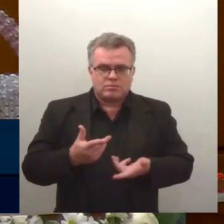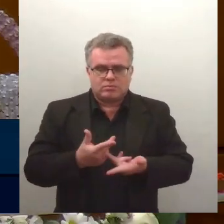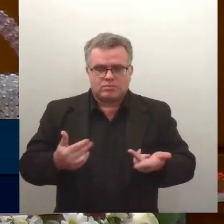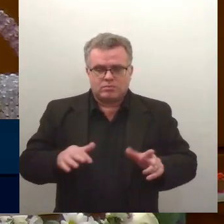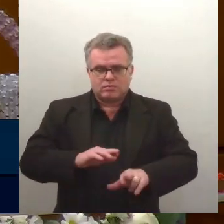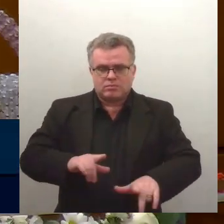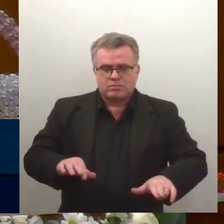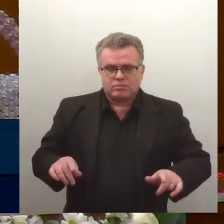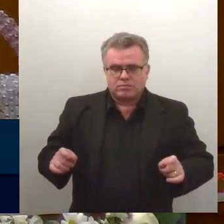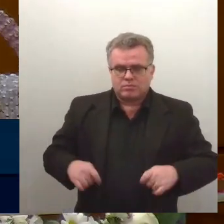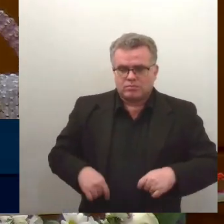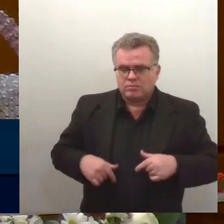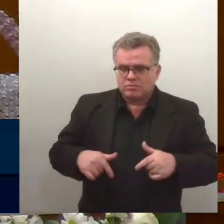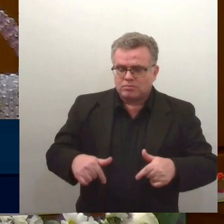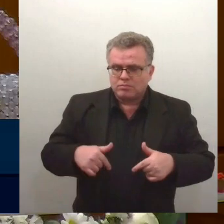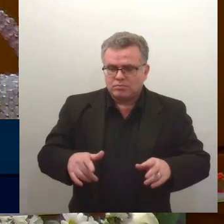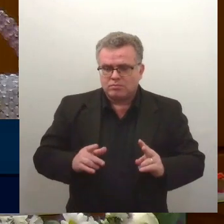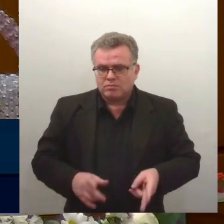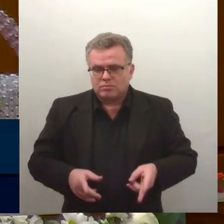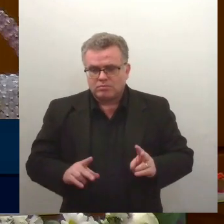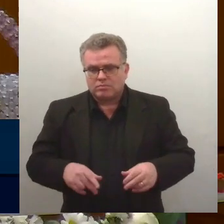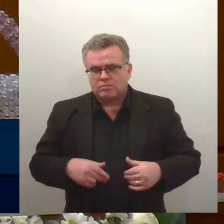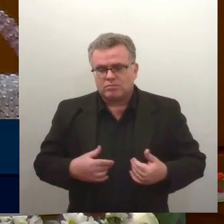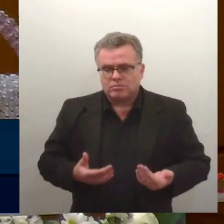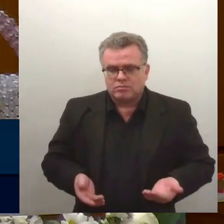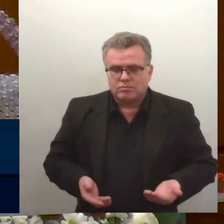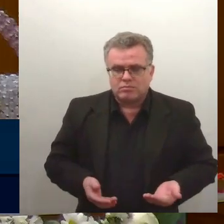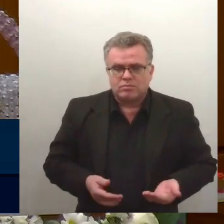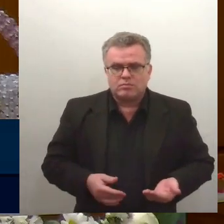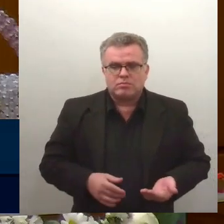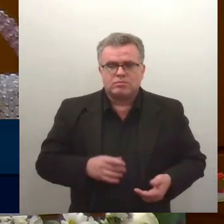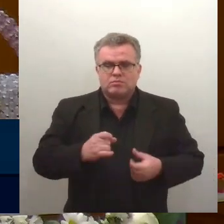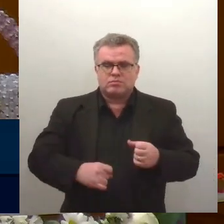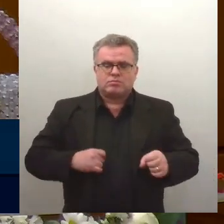para a defesa, né, dos direitos humanos, né,